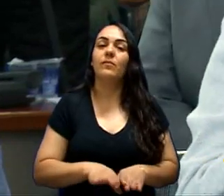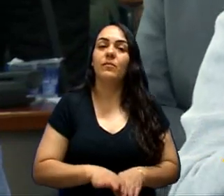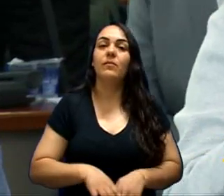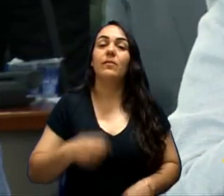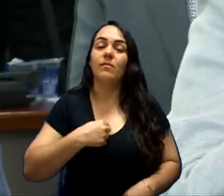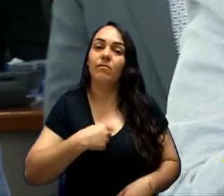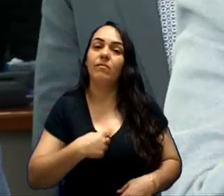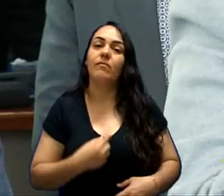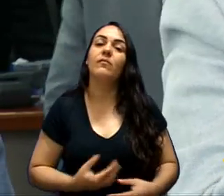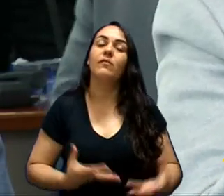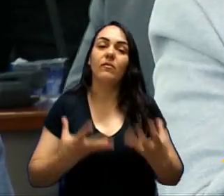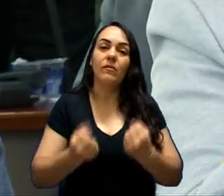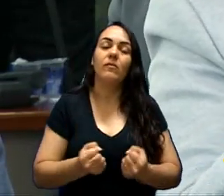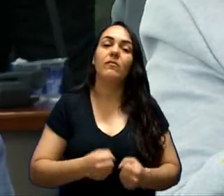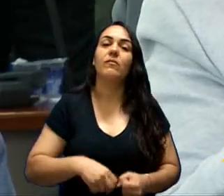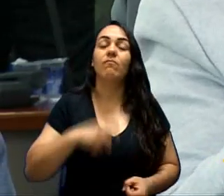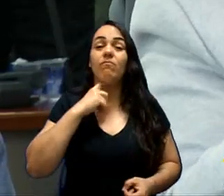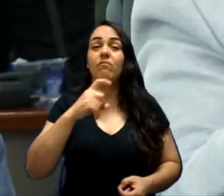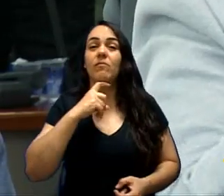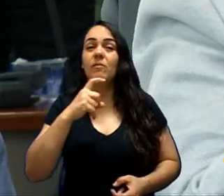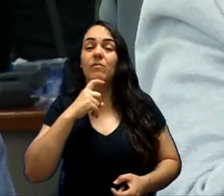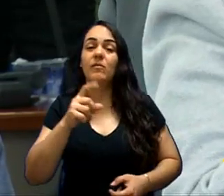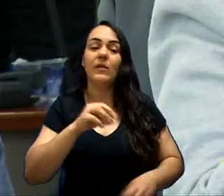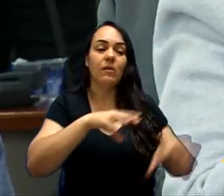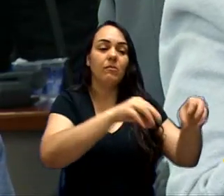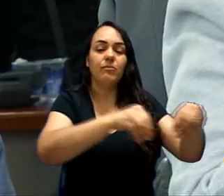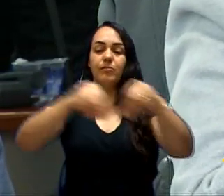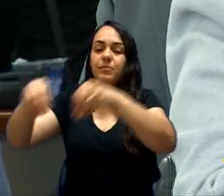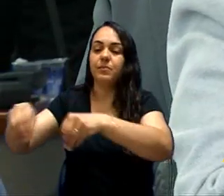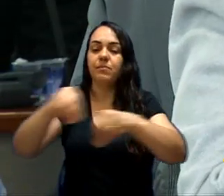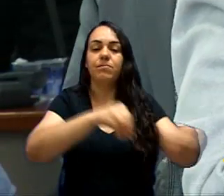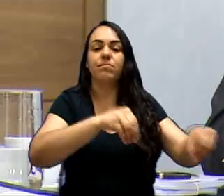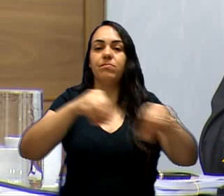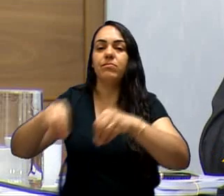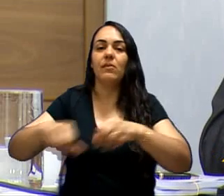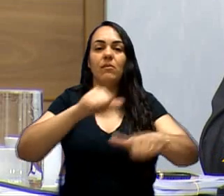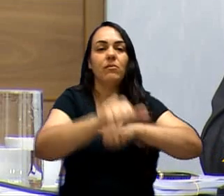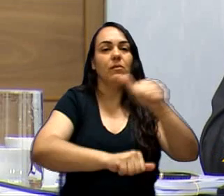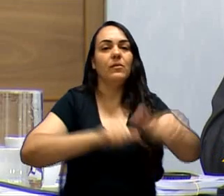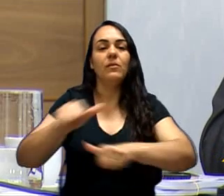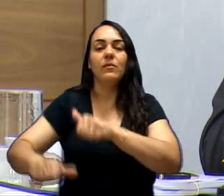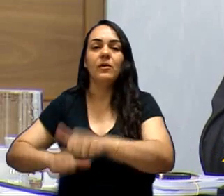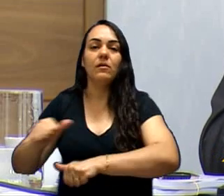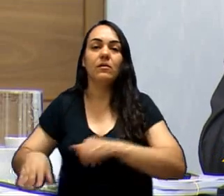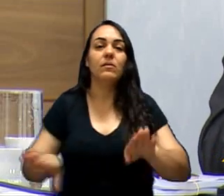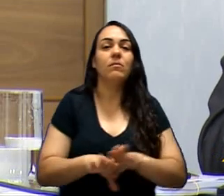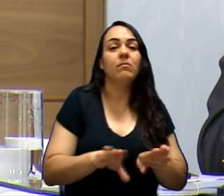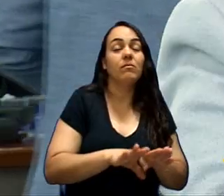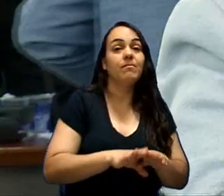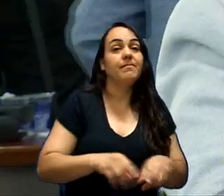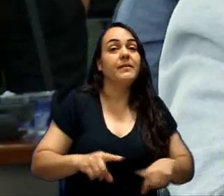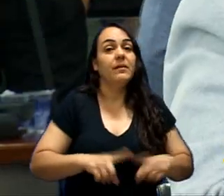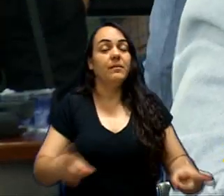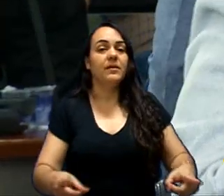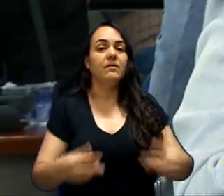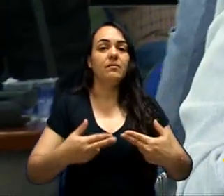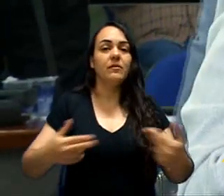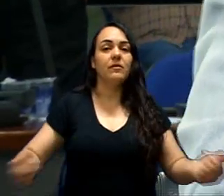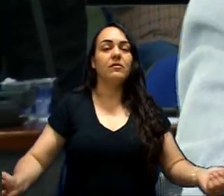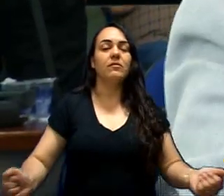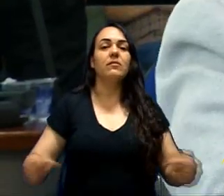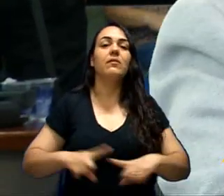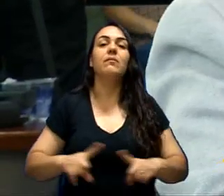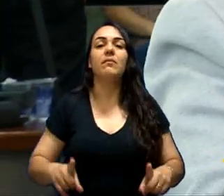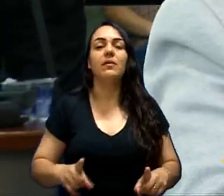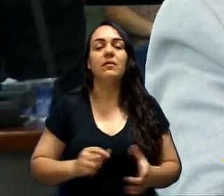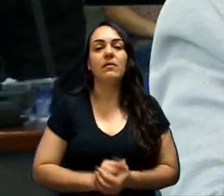em que ninguém pode mexer em ninguém que está lá. É. Começa por aí, né? Ninguém mexe em ninguém